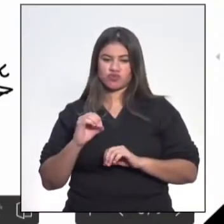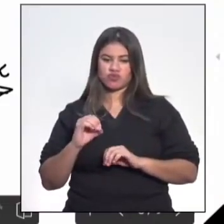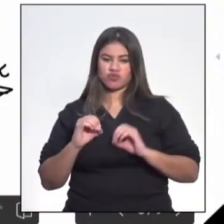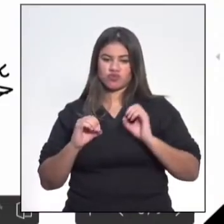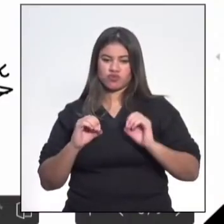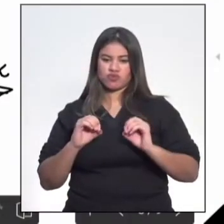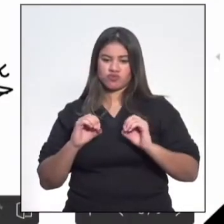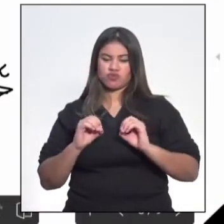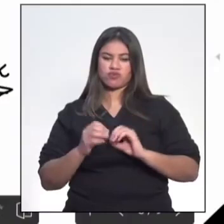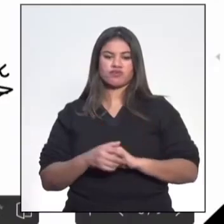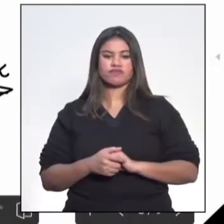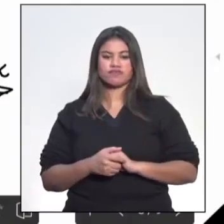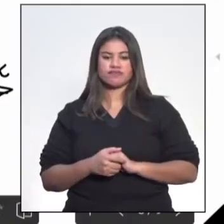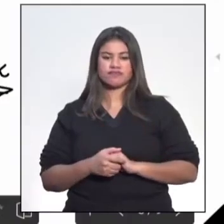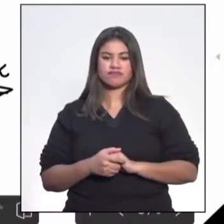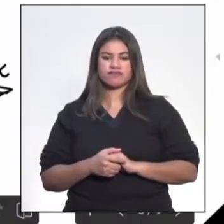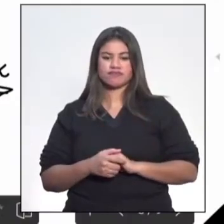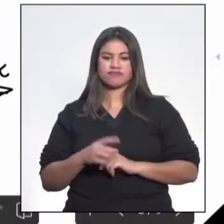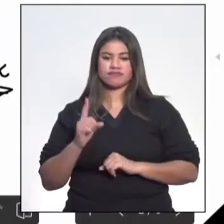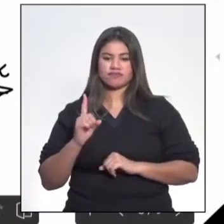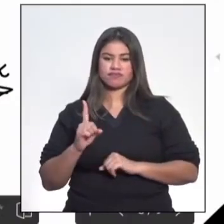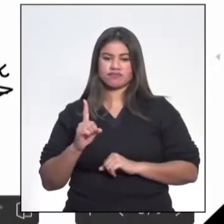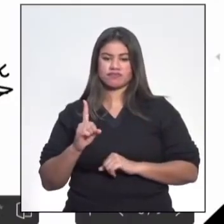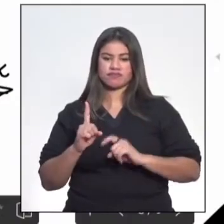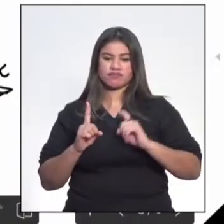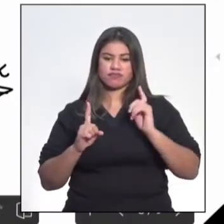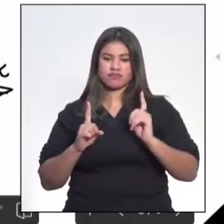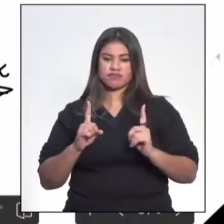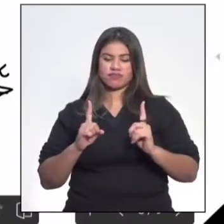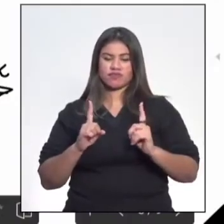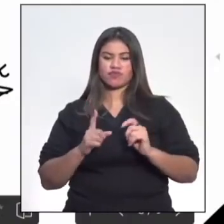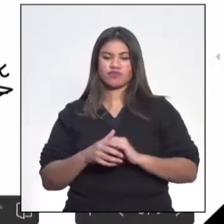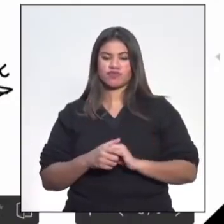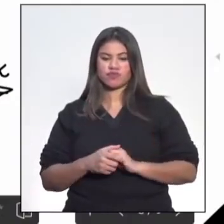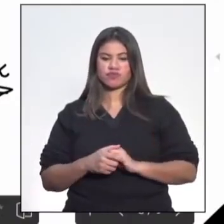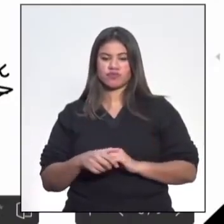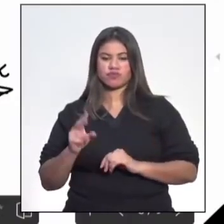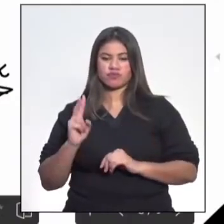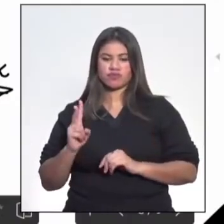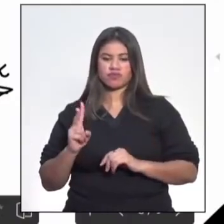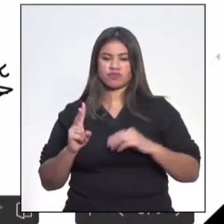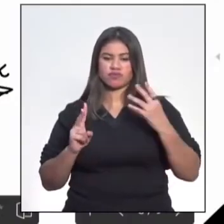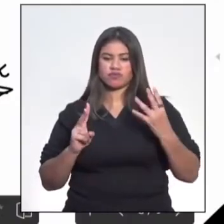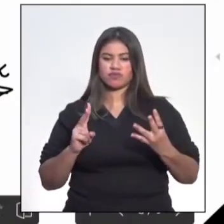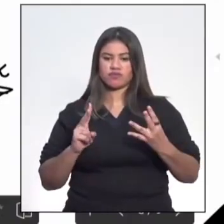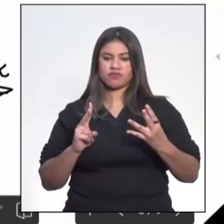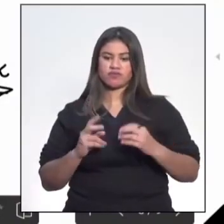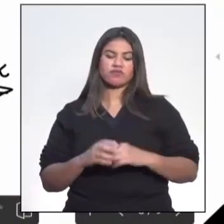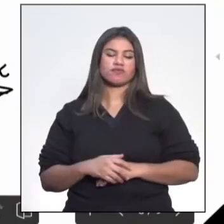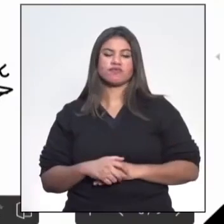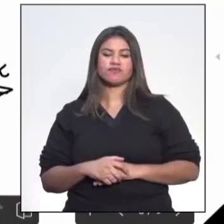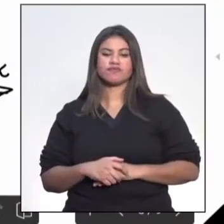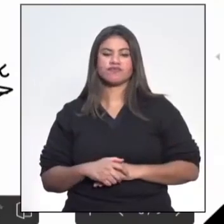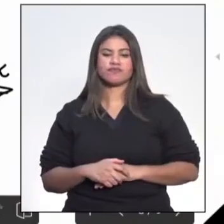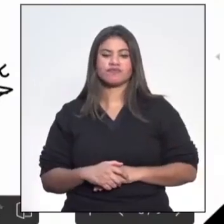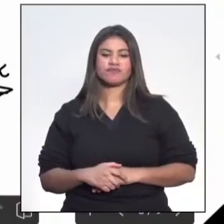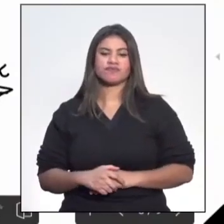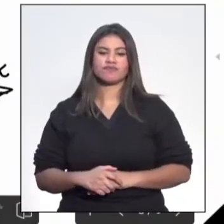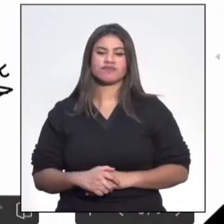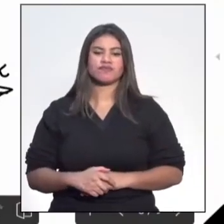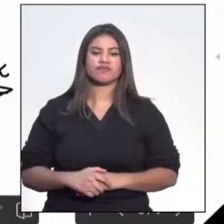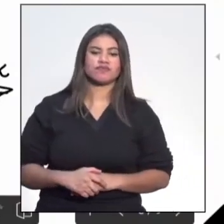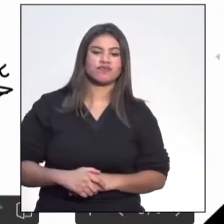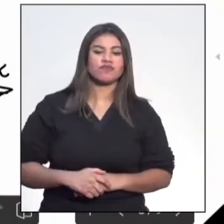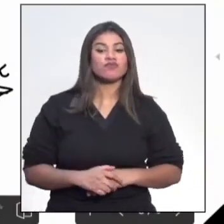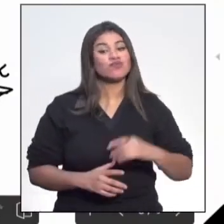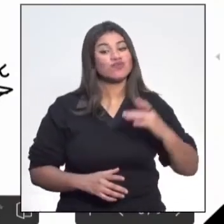origem. E 1 e 1, aqui. E 2 e 4. 2 e 4. Sim? Eu não sei se vai